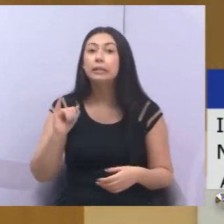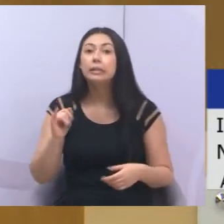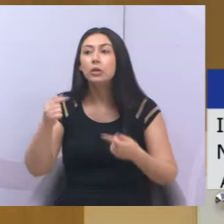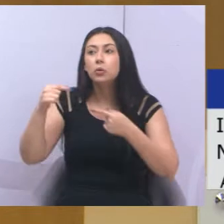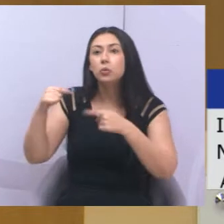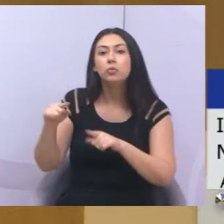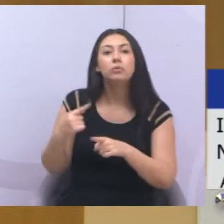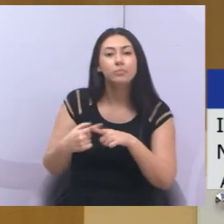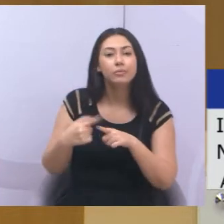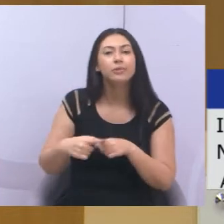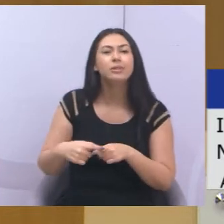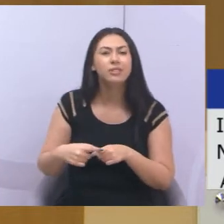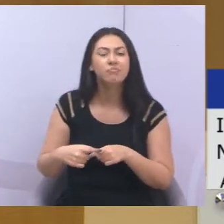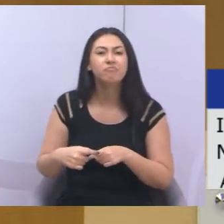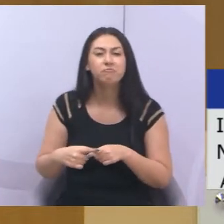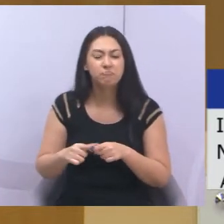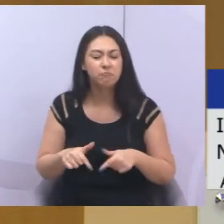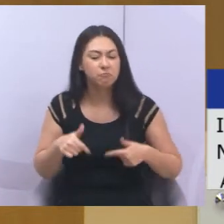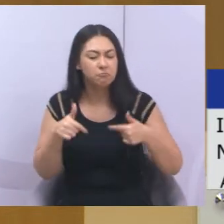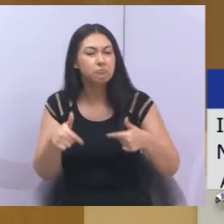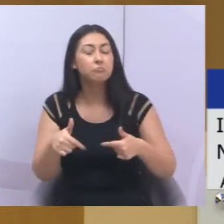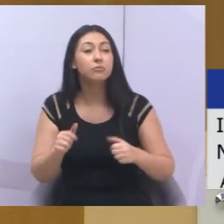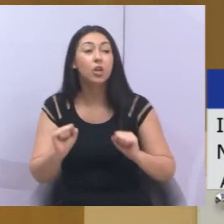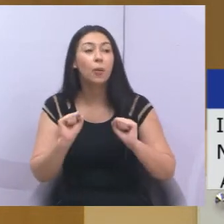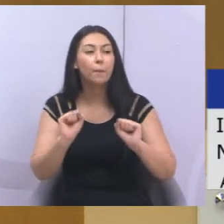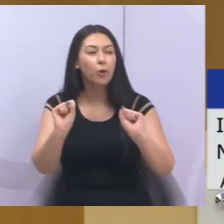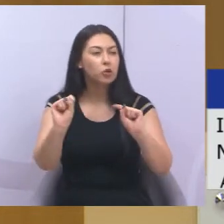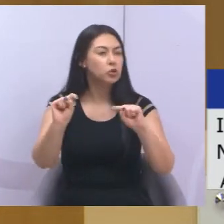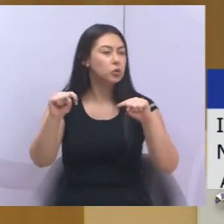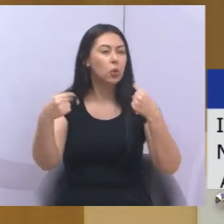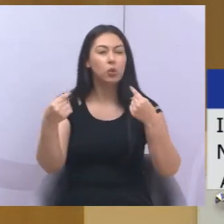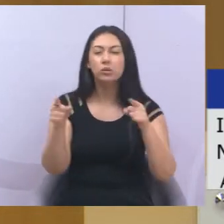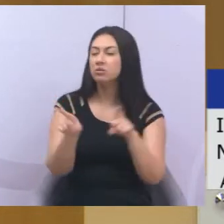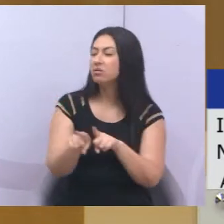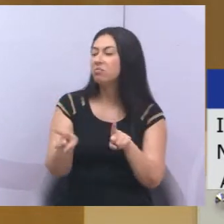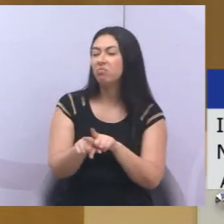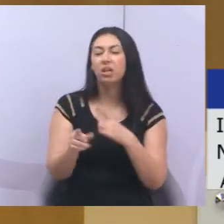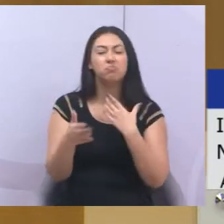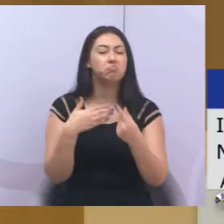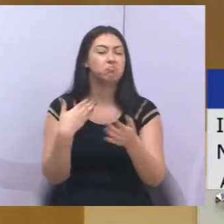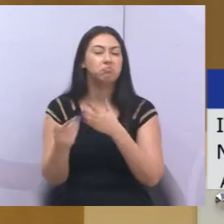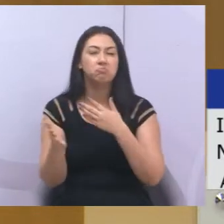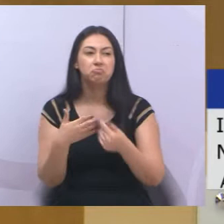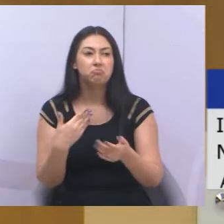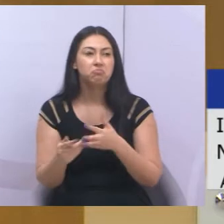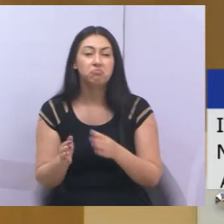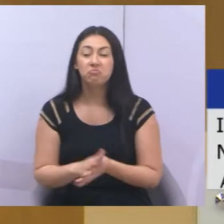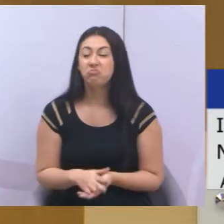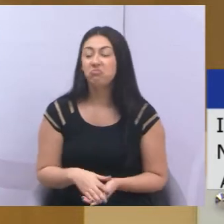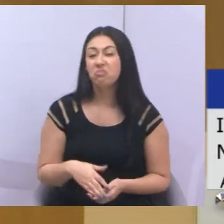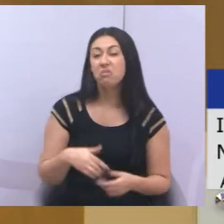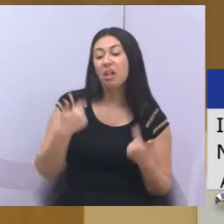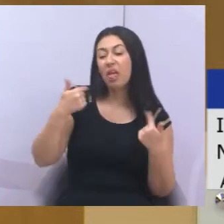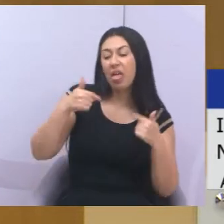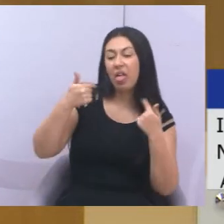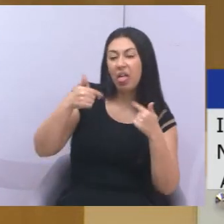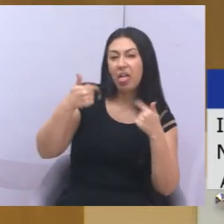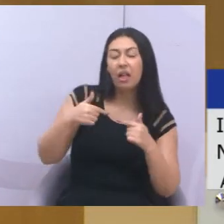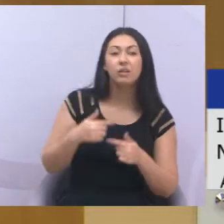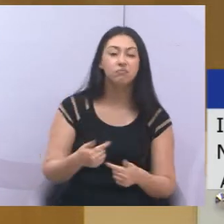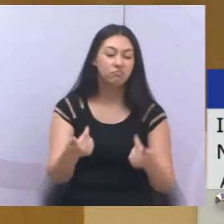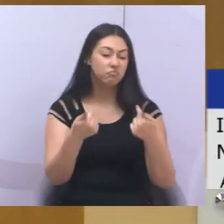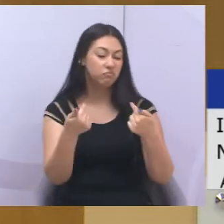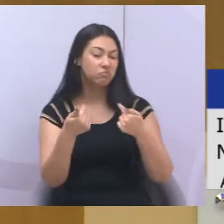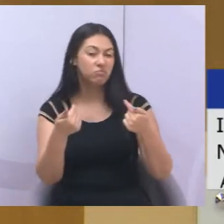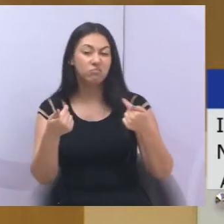senhor porque tá dando fruto. Pode me criticar aqui também nas redes sociais, pode falar que eu sou liminha, pode falar que eu sou velho,